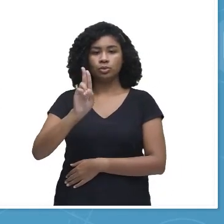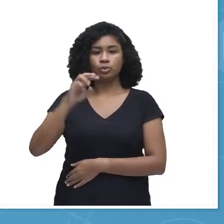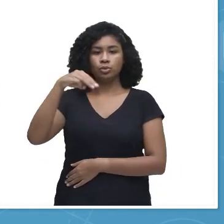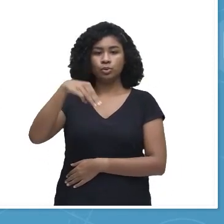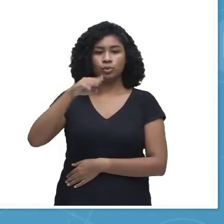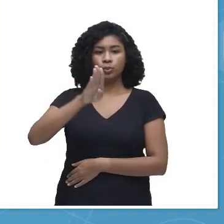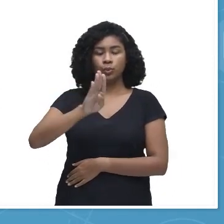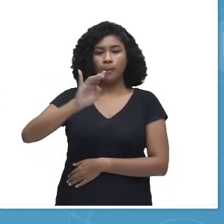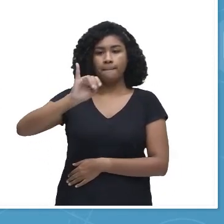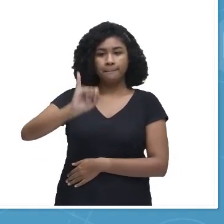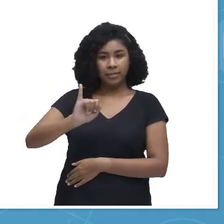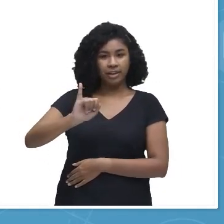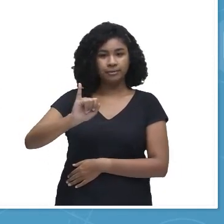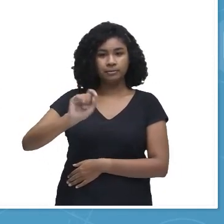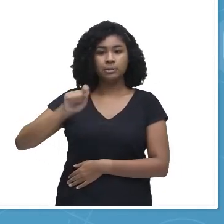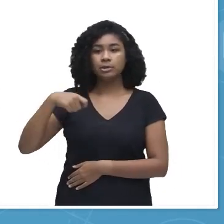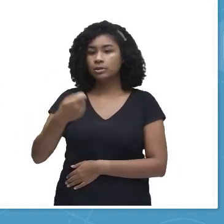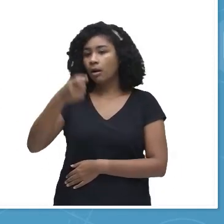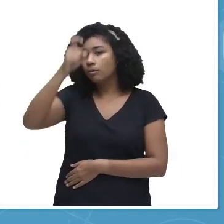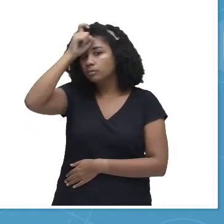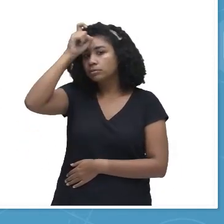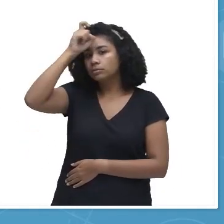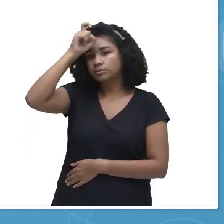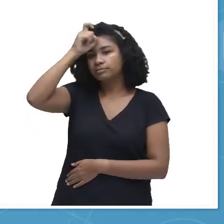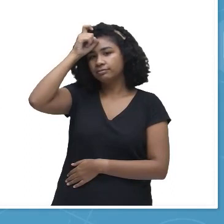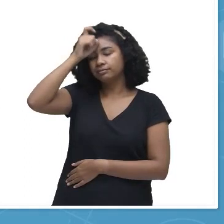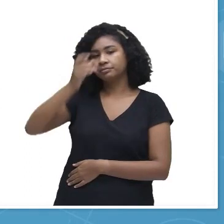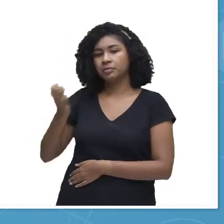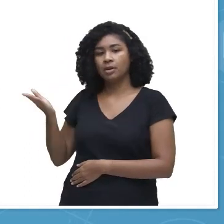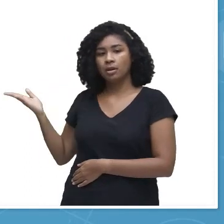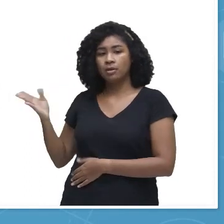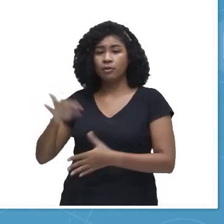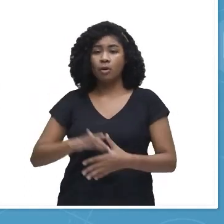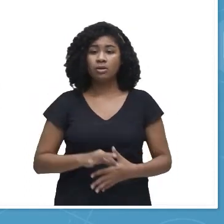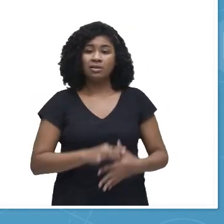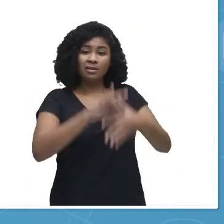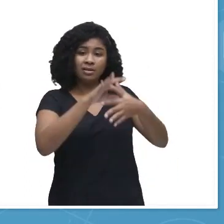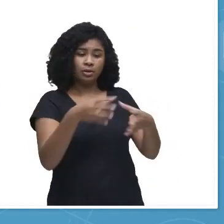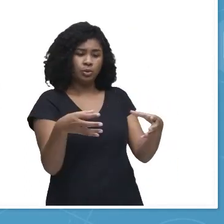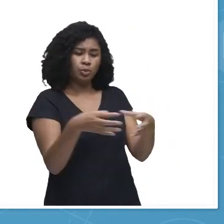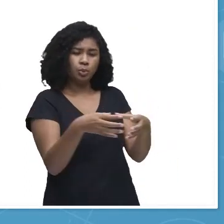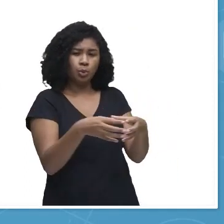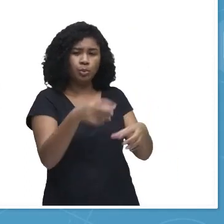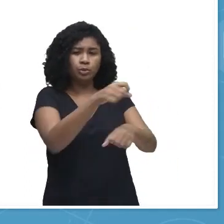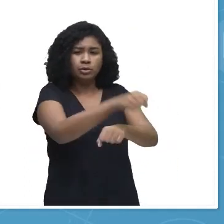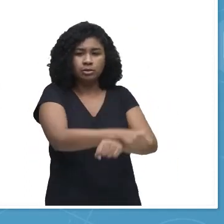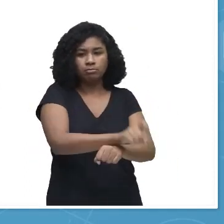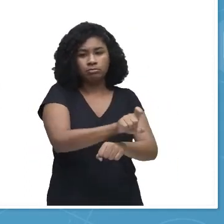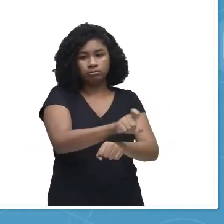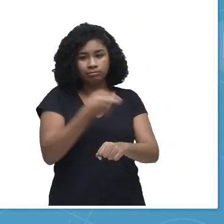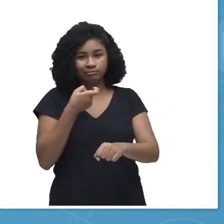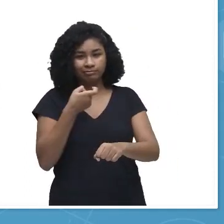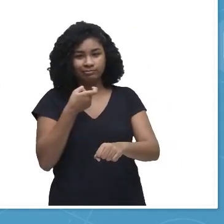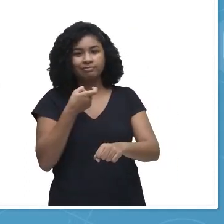Zumbi, também conhecido como Zumbi dos Palmares, foi um líder quilombola brasileiro e o último dos